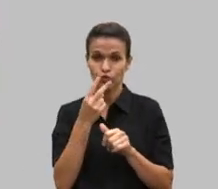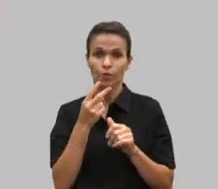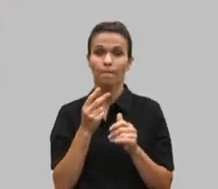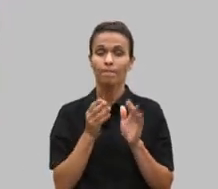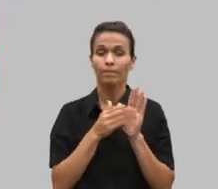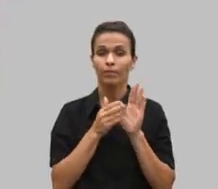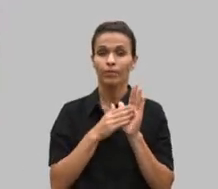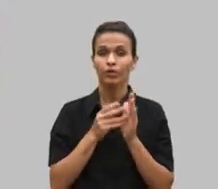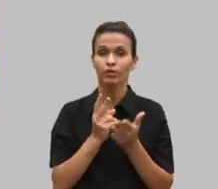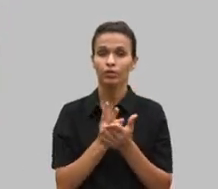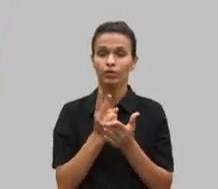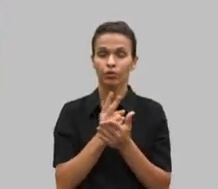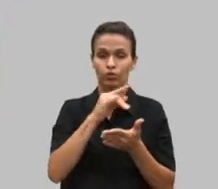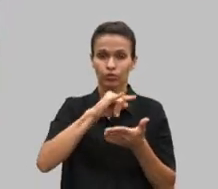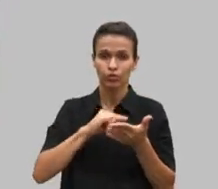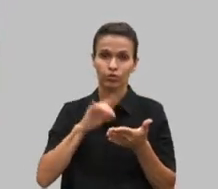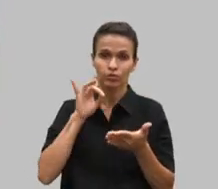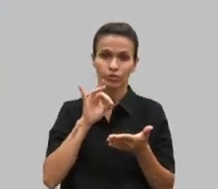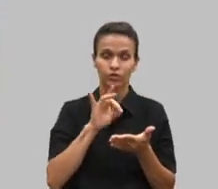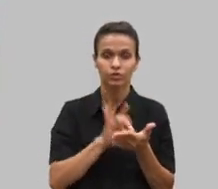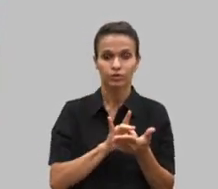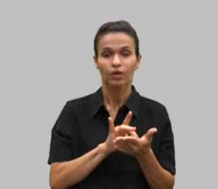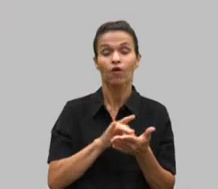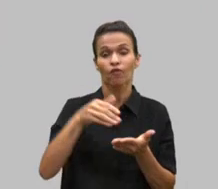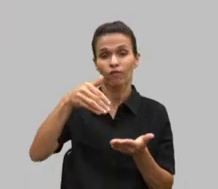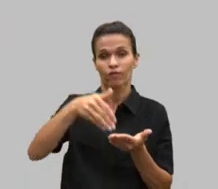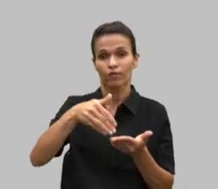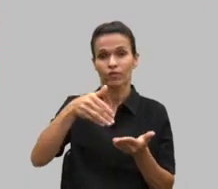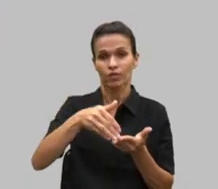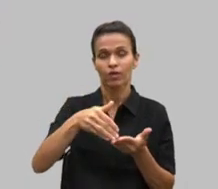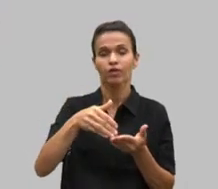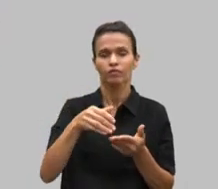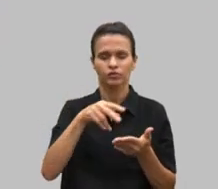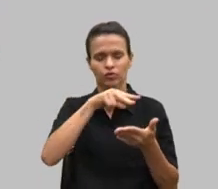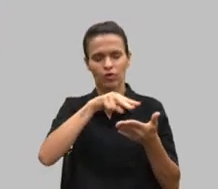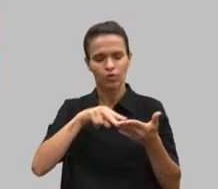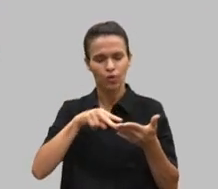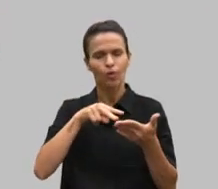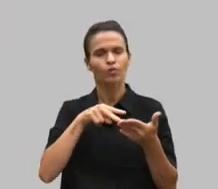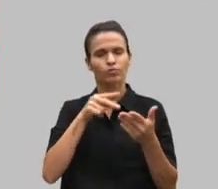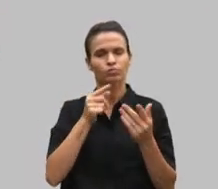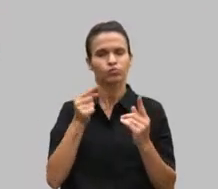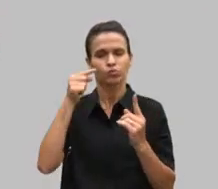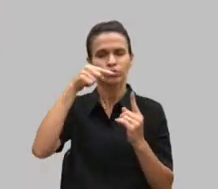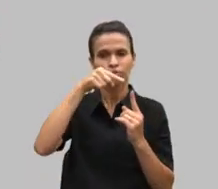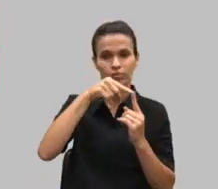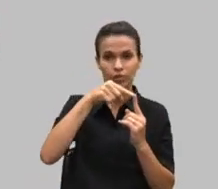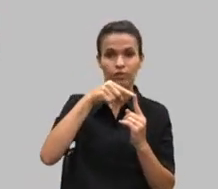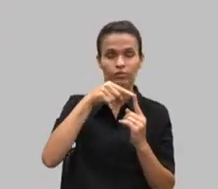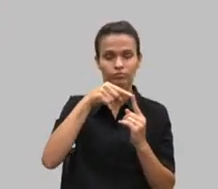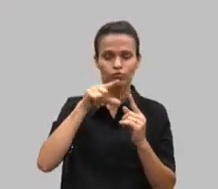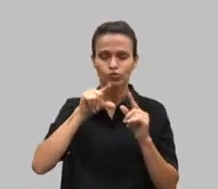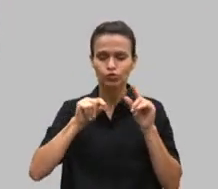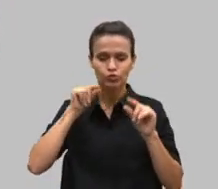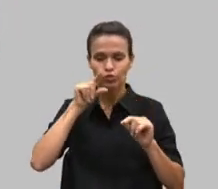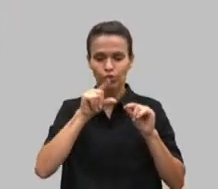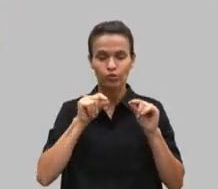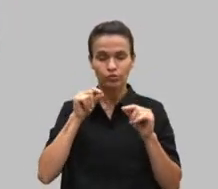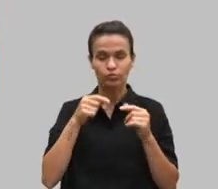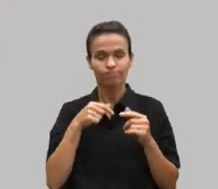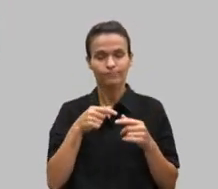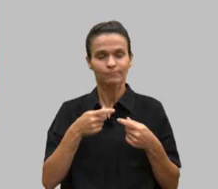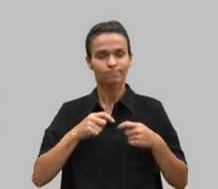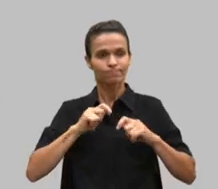como no documento original ao final fizemos uma leitura objetiva e priorizar umas que mais nos encheram os olhos